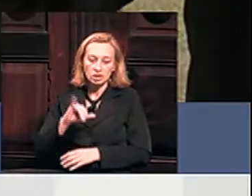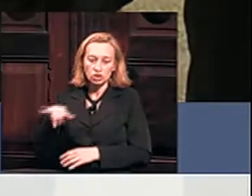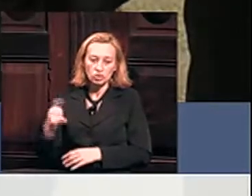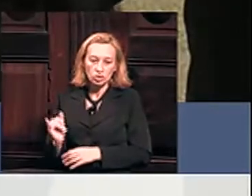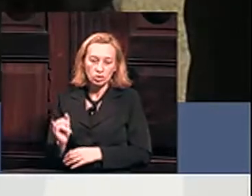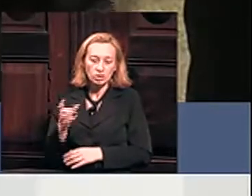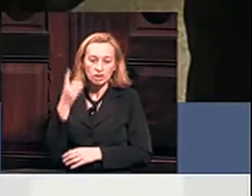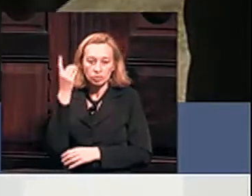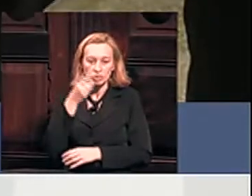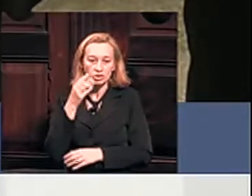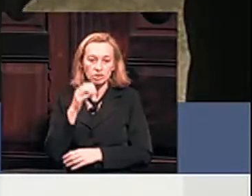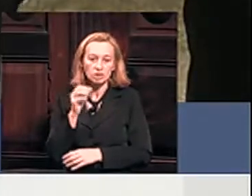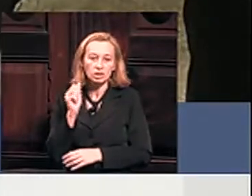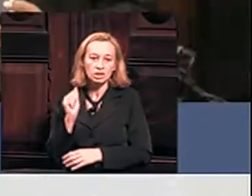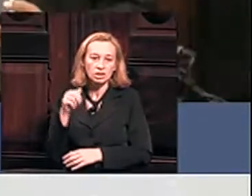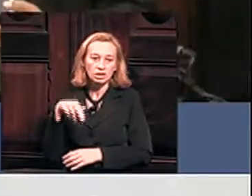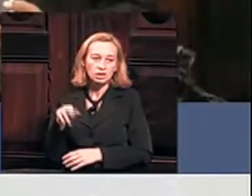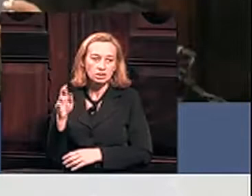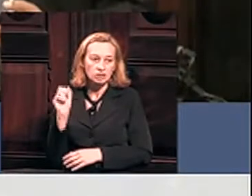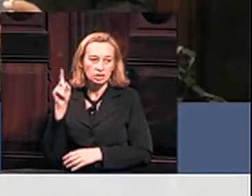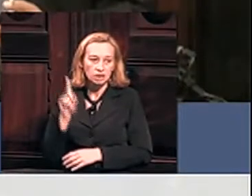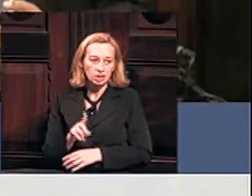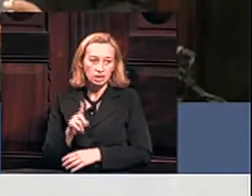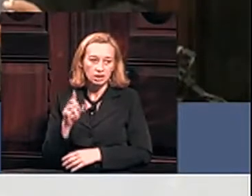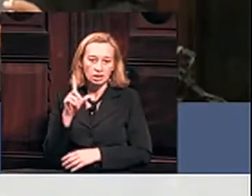deputado André Lazzaroni.